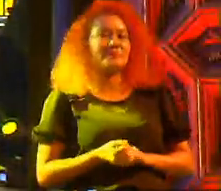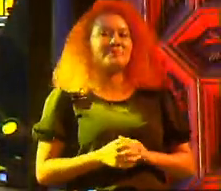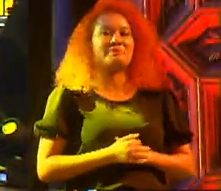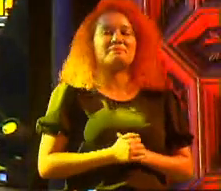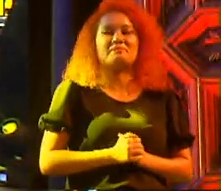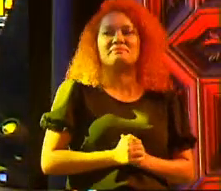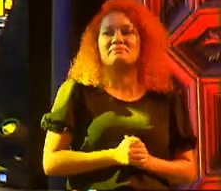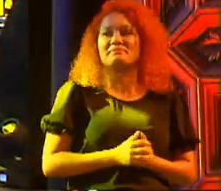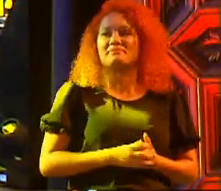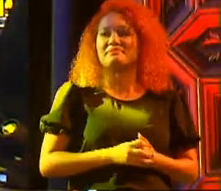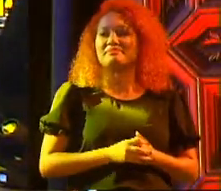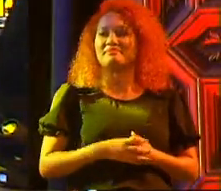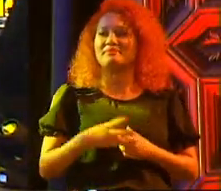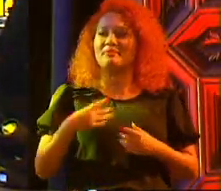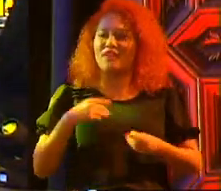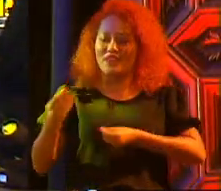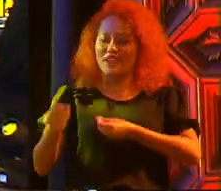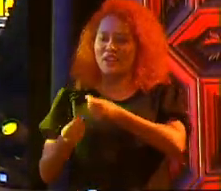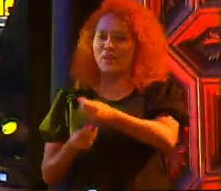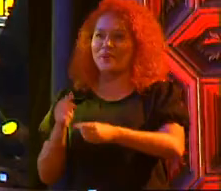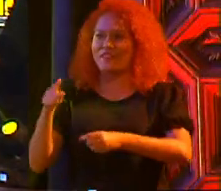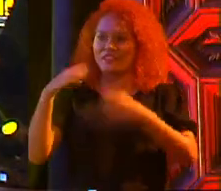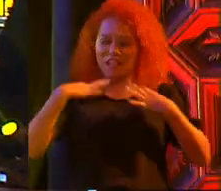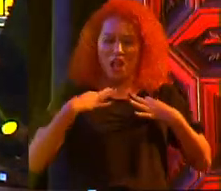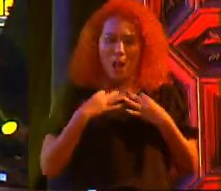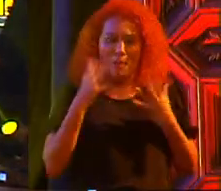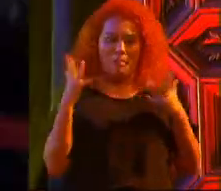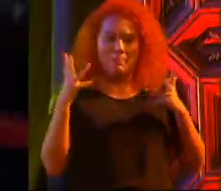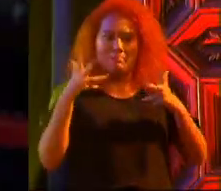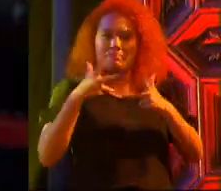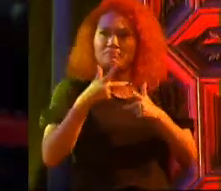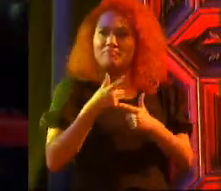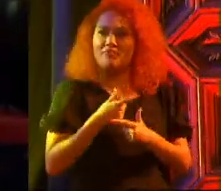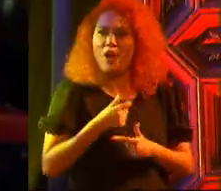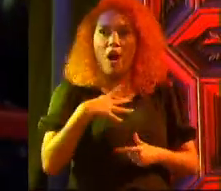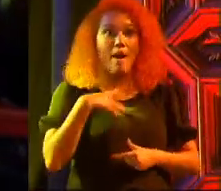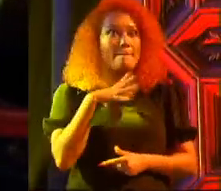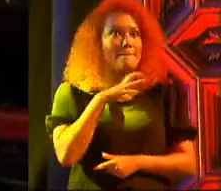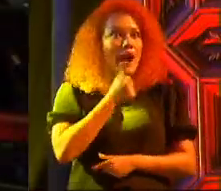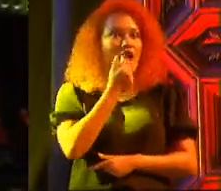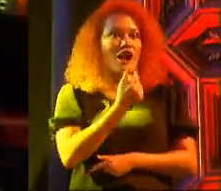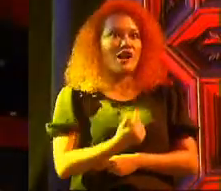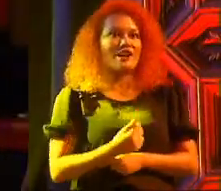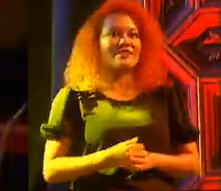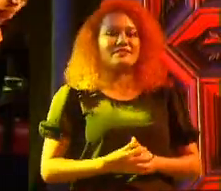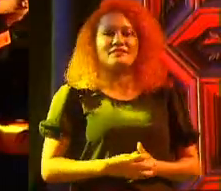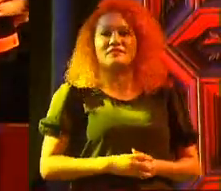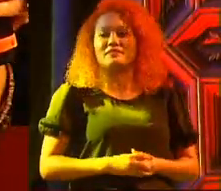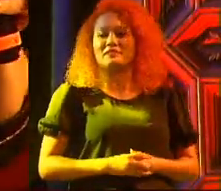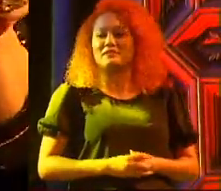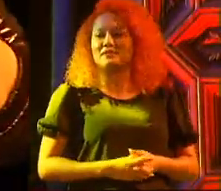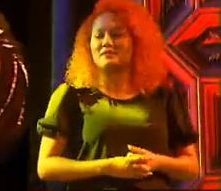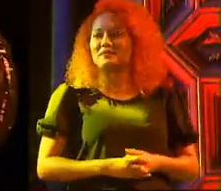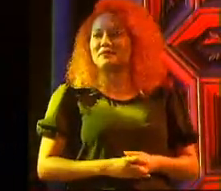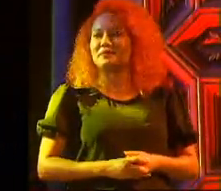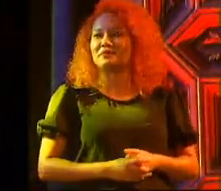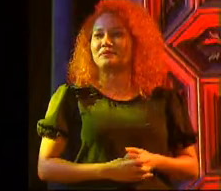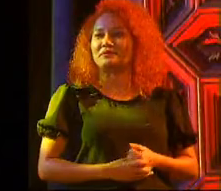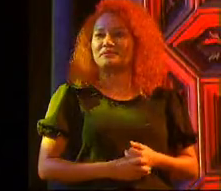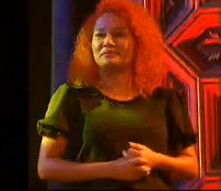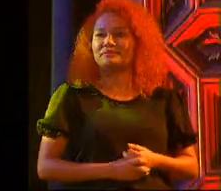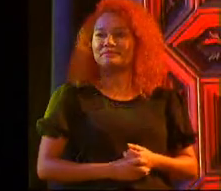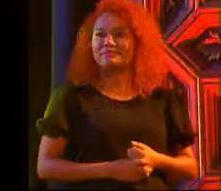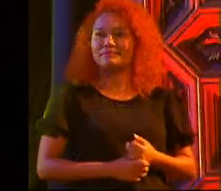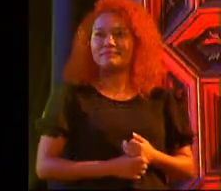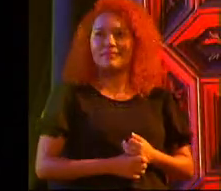Que tu tá muito maravilhosa também nessa paleta. Que eu amei essa paleta. Vamos lá, que é bem aqui a minha marcação. Que eu tô nervosa. Faço